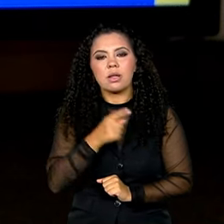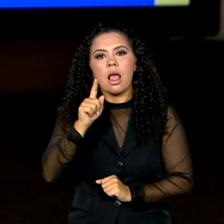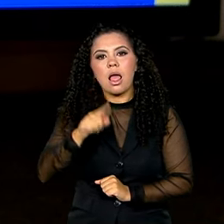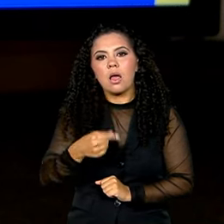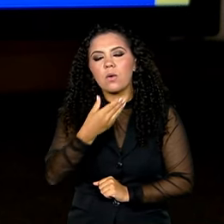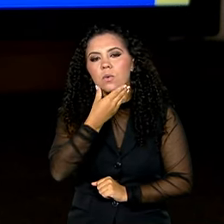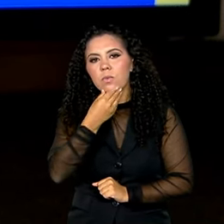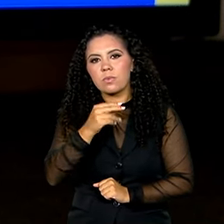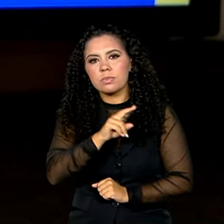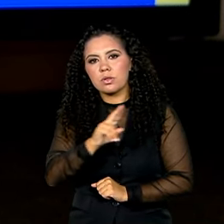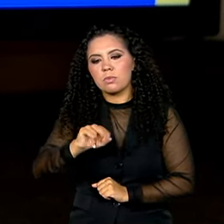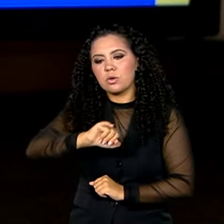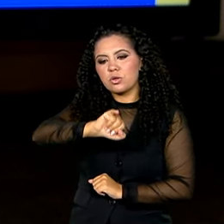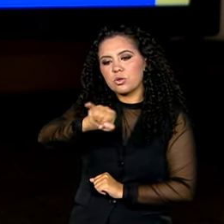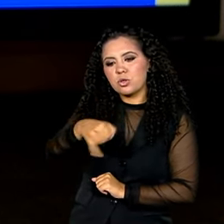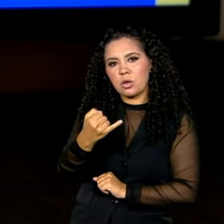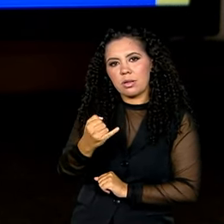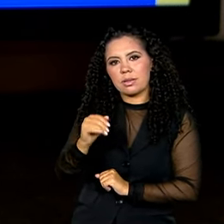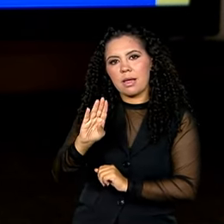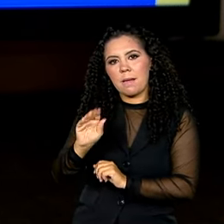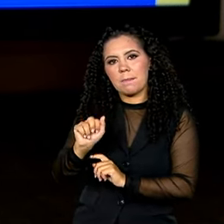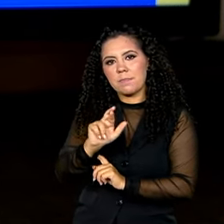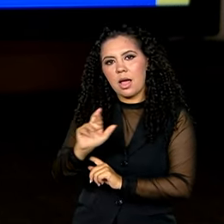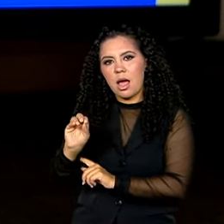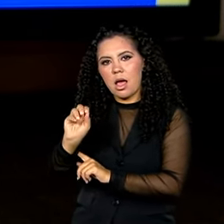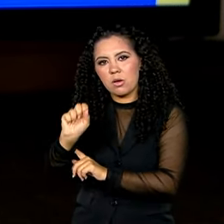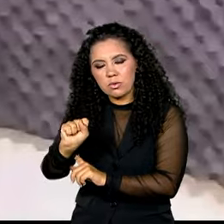Jota Barros. Bom dia para você, Jota.